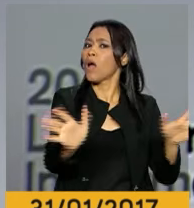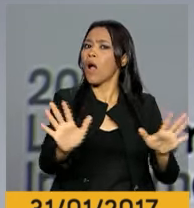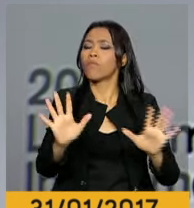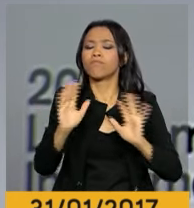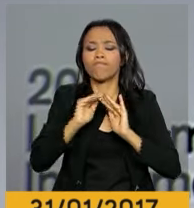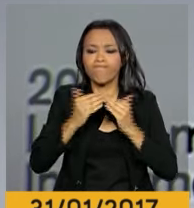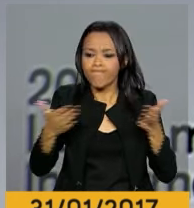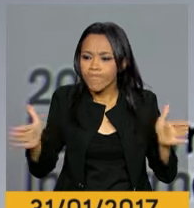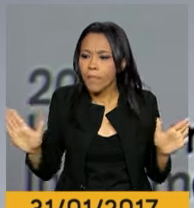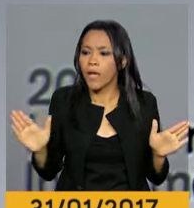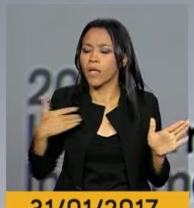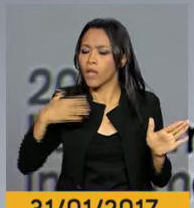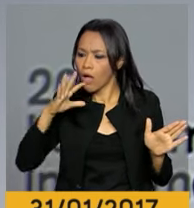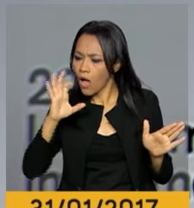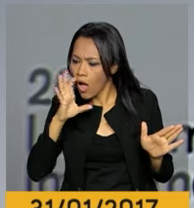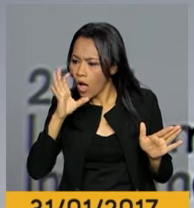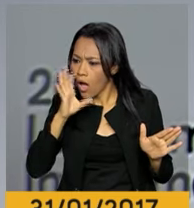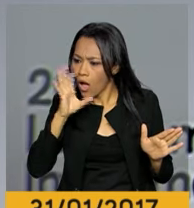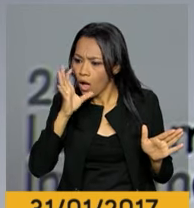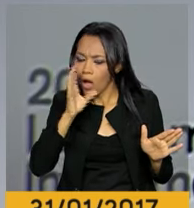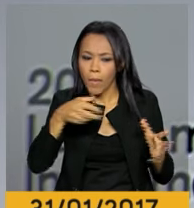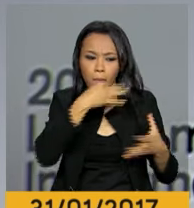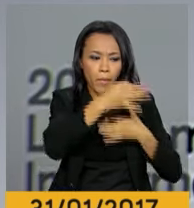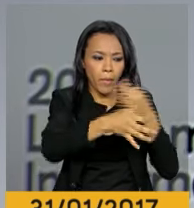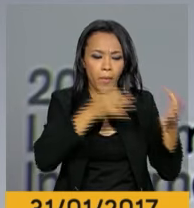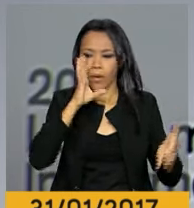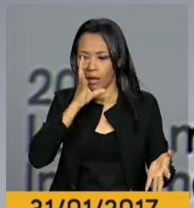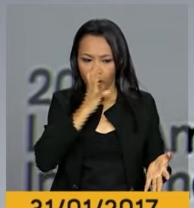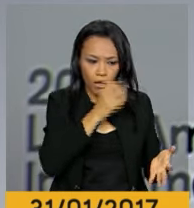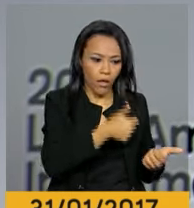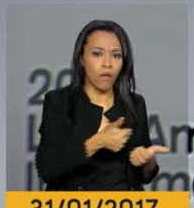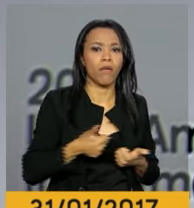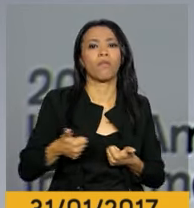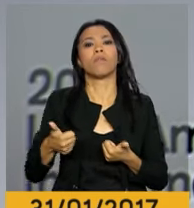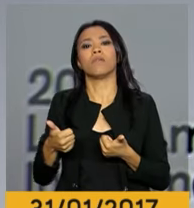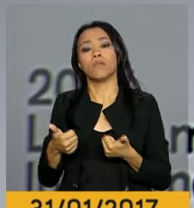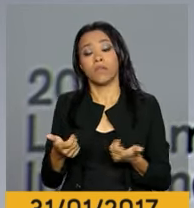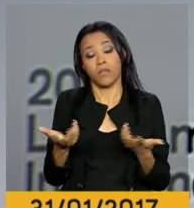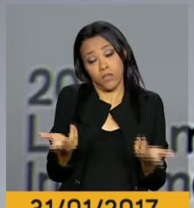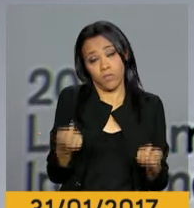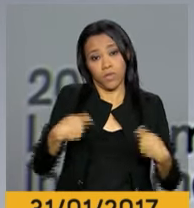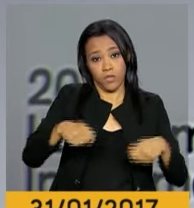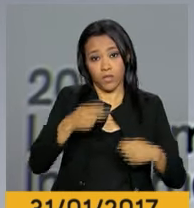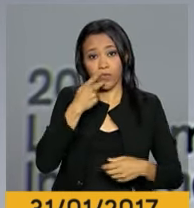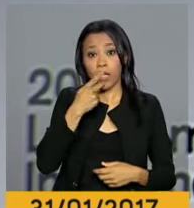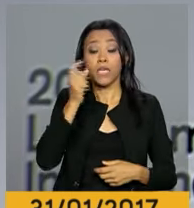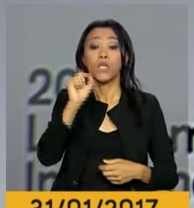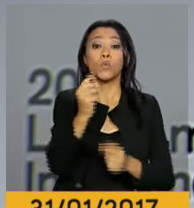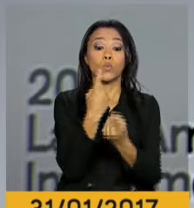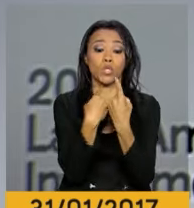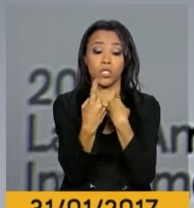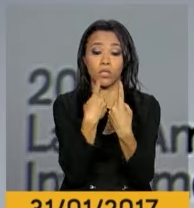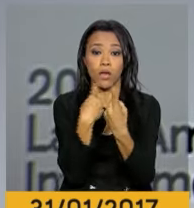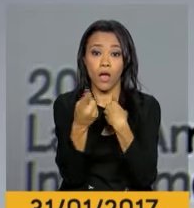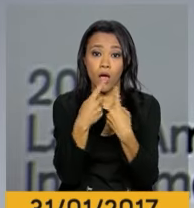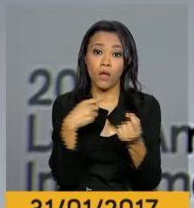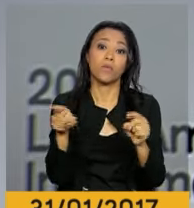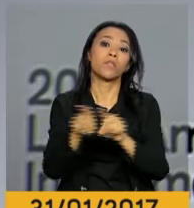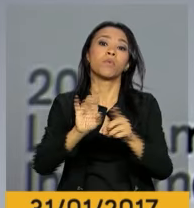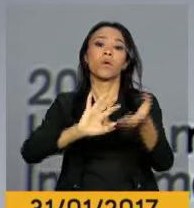propor restabelecemos devo enfatizar este aspecto o diálogo com Congresso